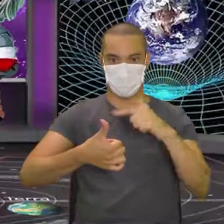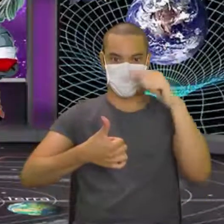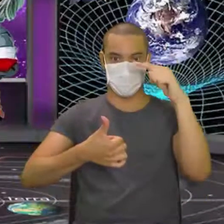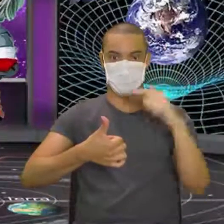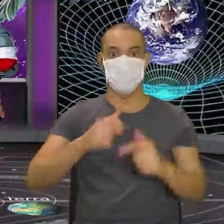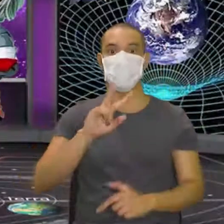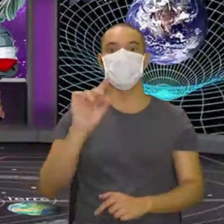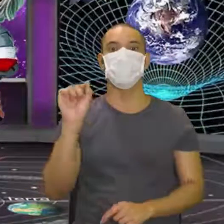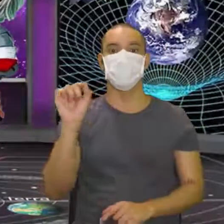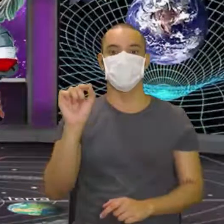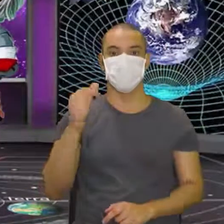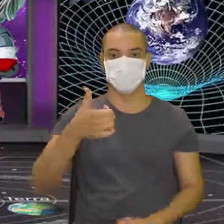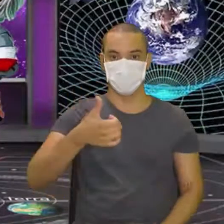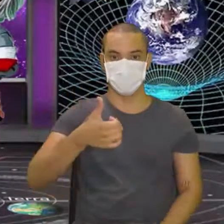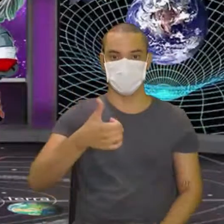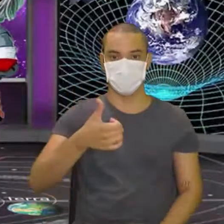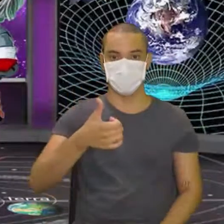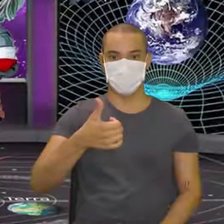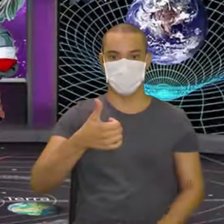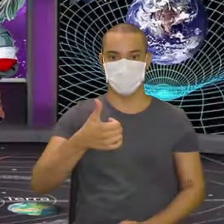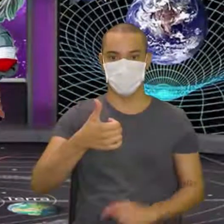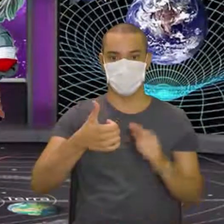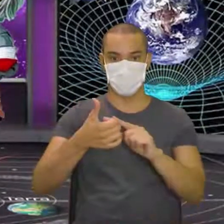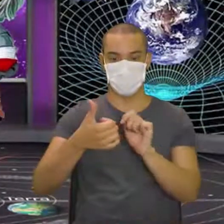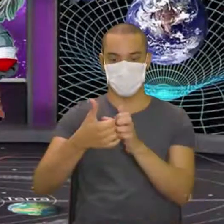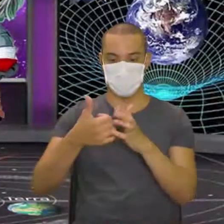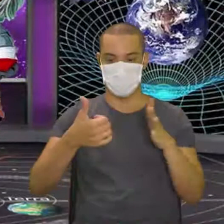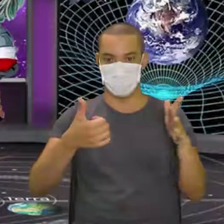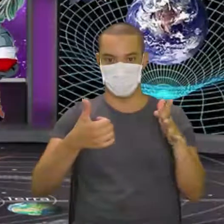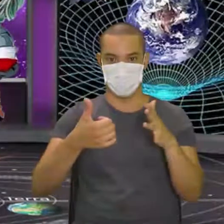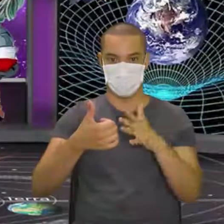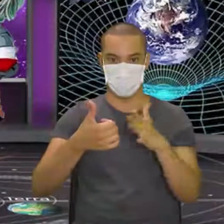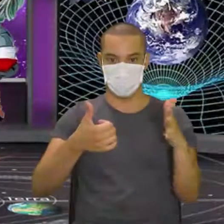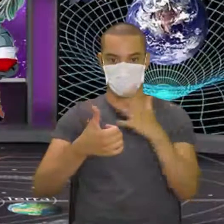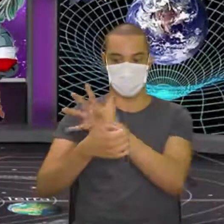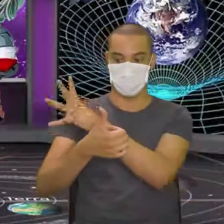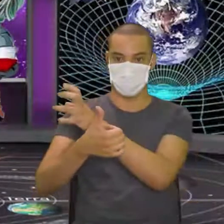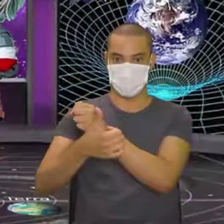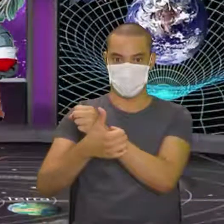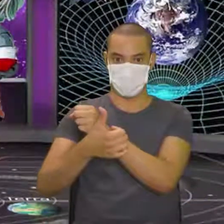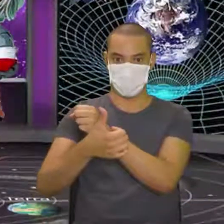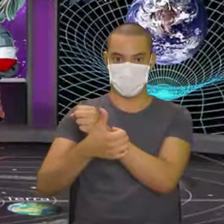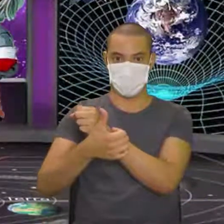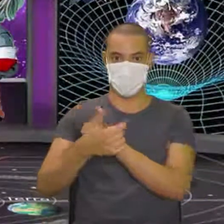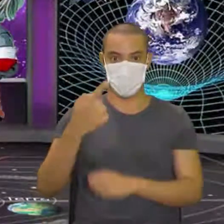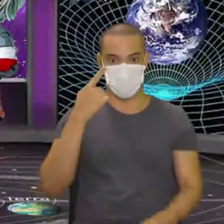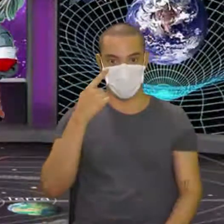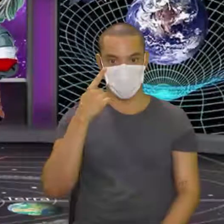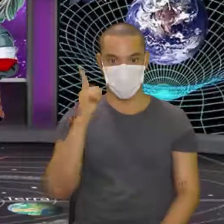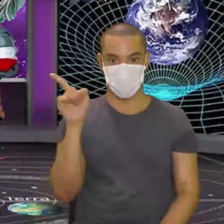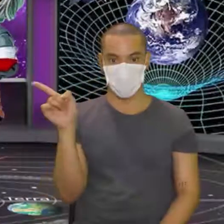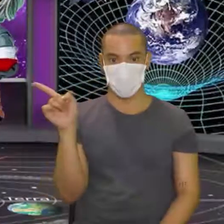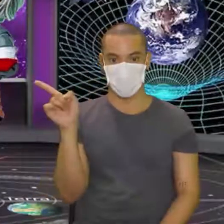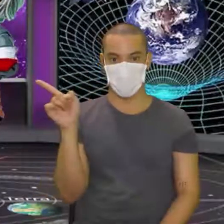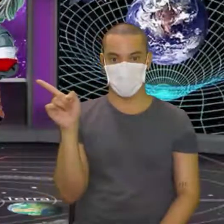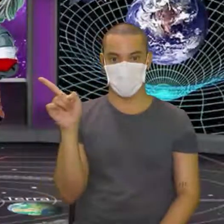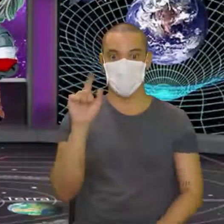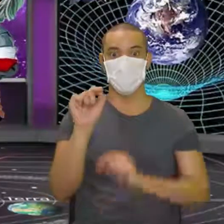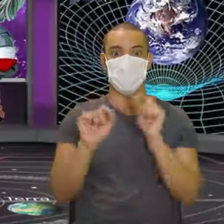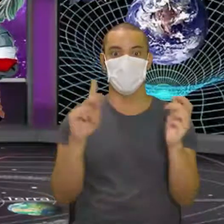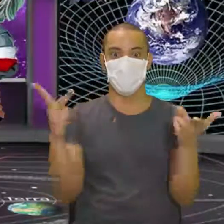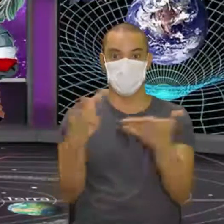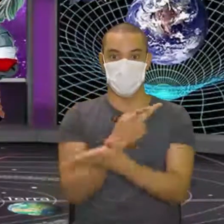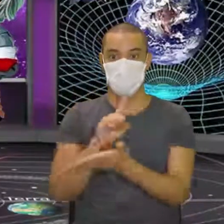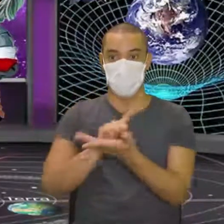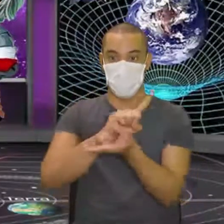entrando aqui, eu vou estar saindo aqui, ó, tô saindo aqui, e tô, olha só, se liga na voltinha, estou entrando desse